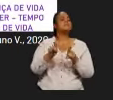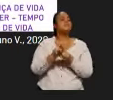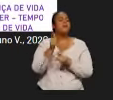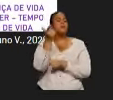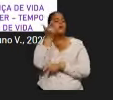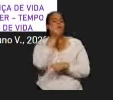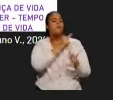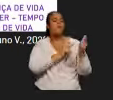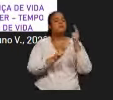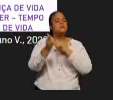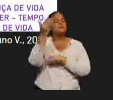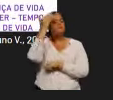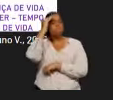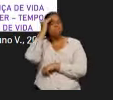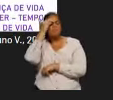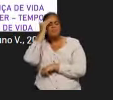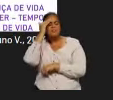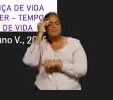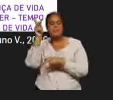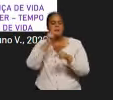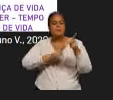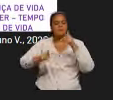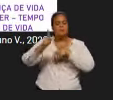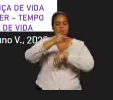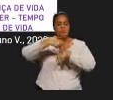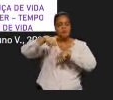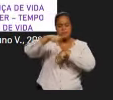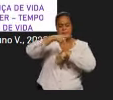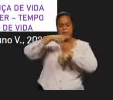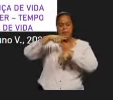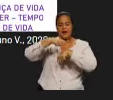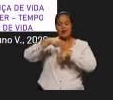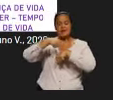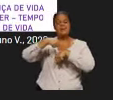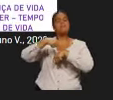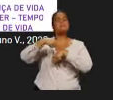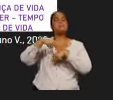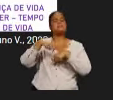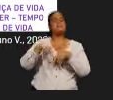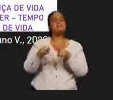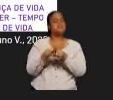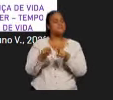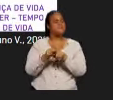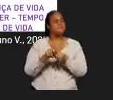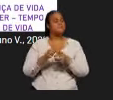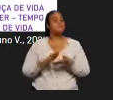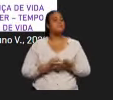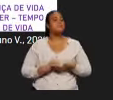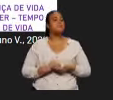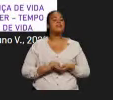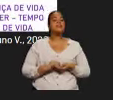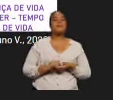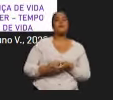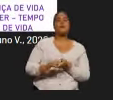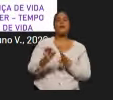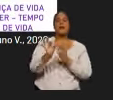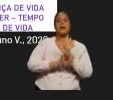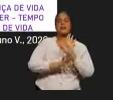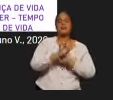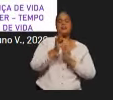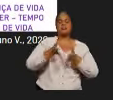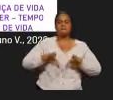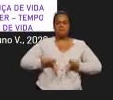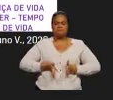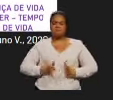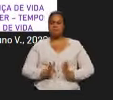gente consiga entender a população de um país pode ser até do nosso município a taxa de natalidade que